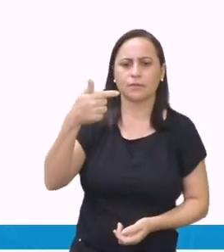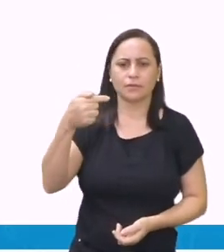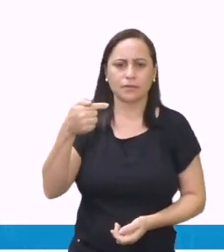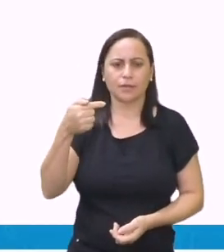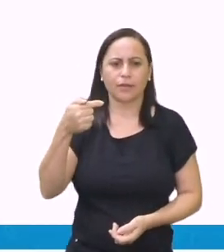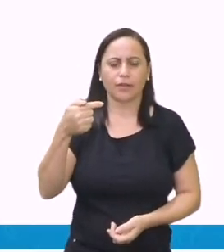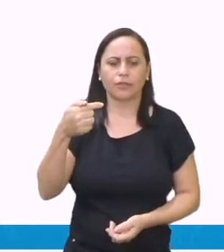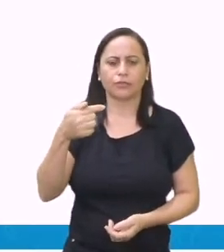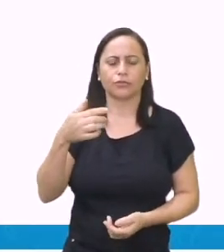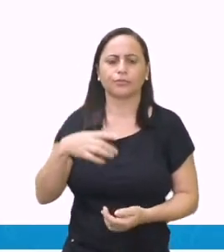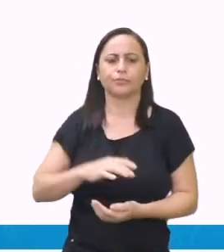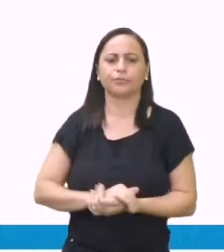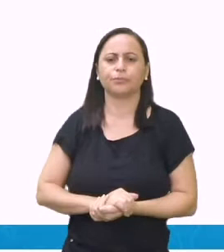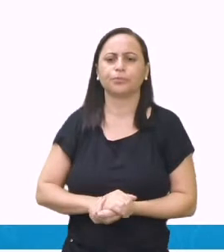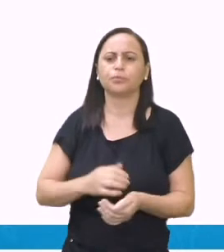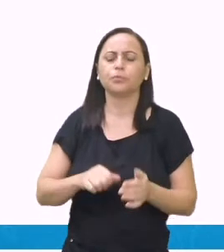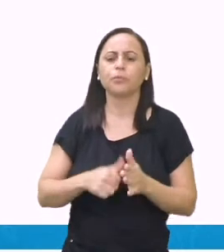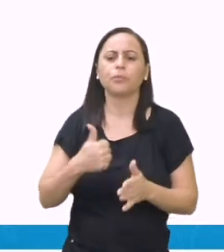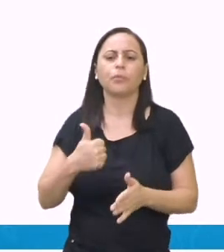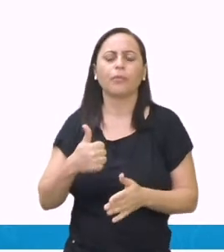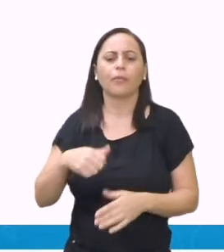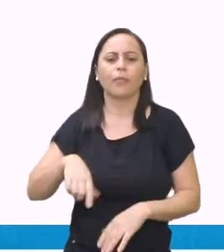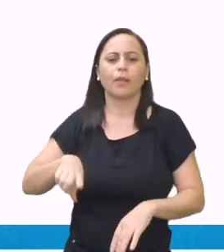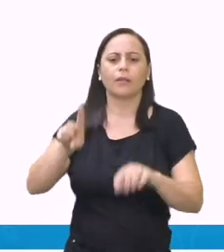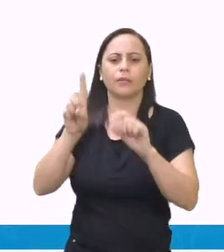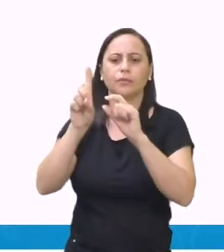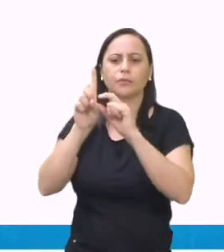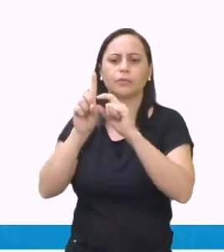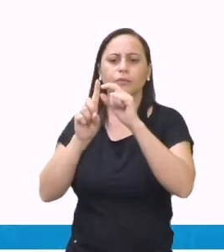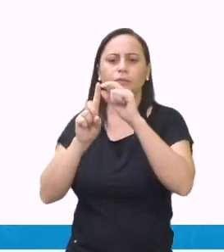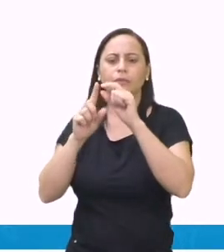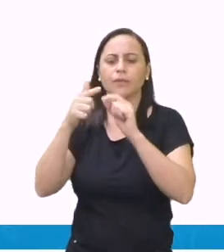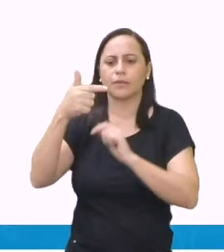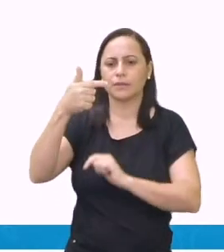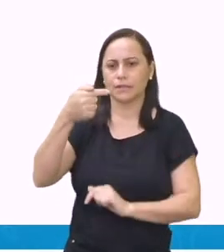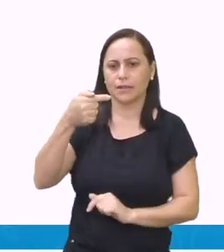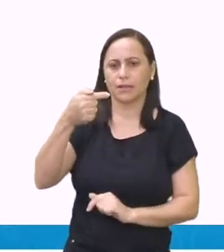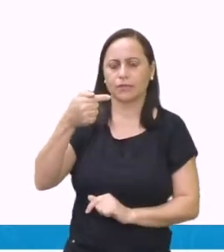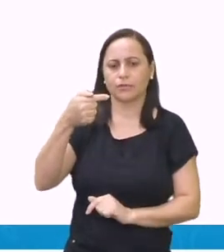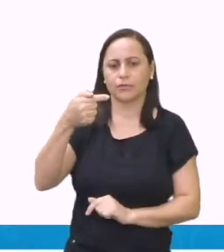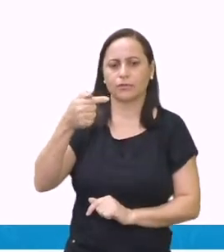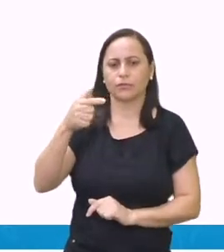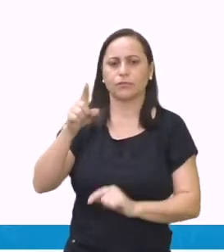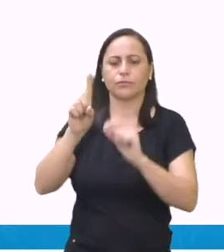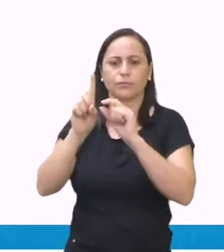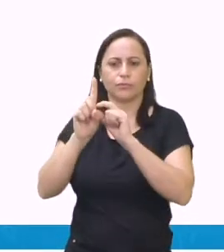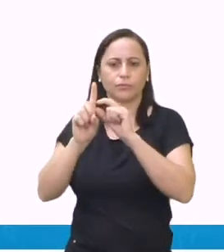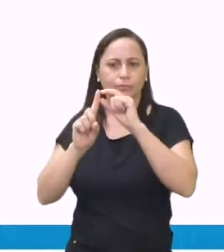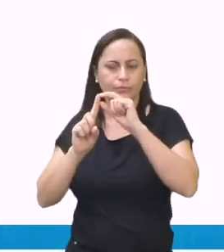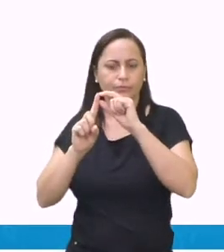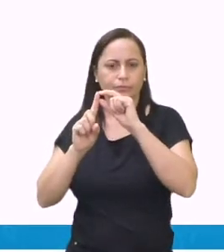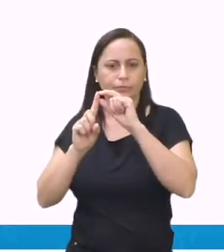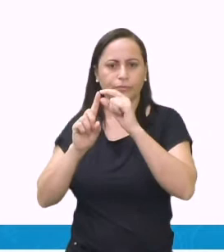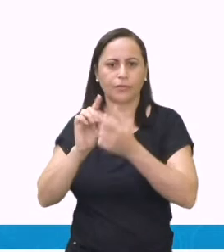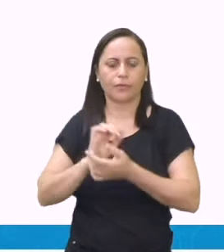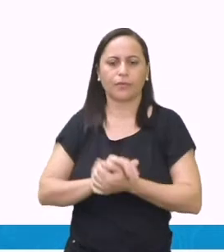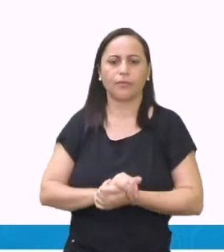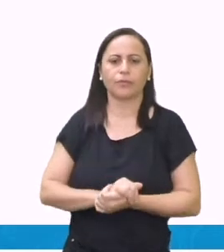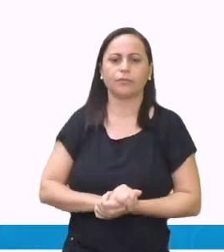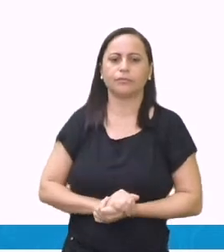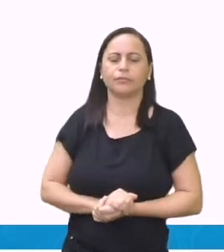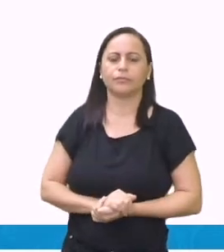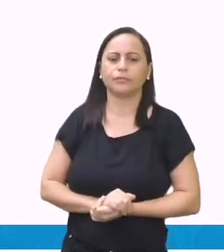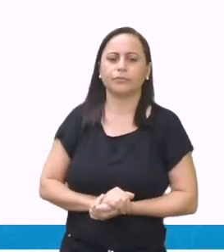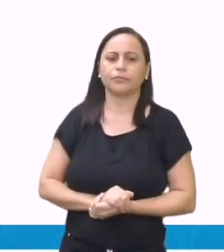167. Primeira ordem aqui das unidades. 7 unidades, porque ele na ordem